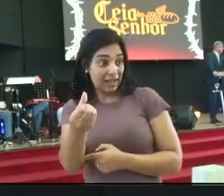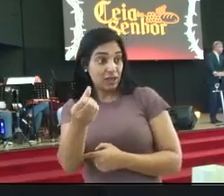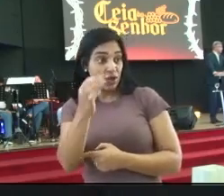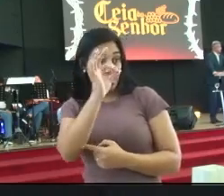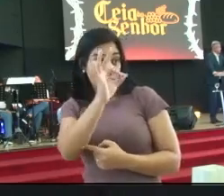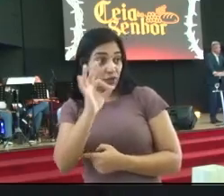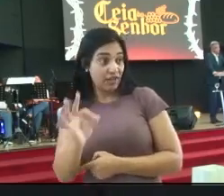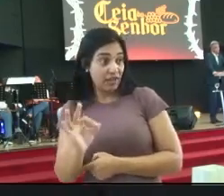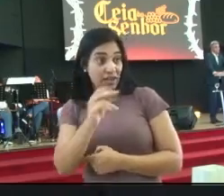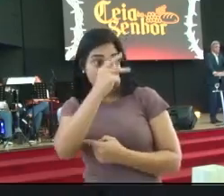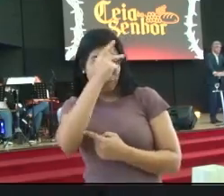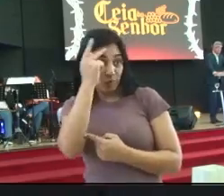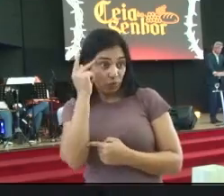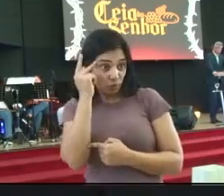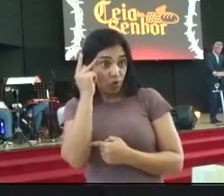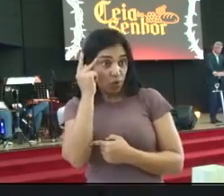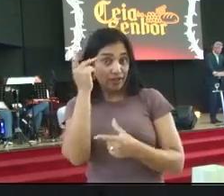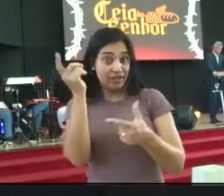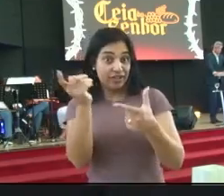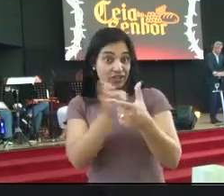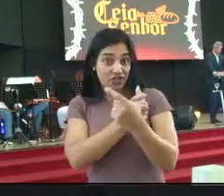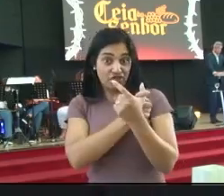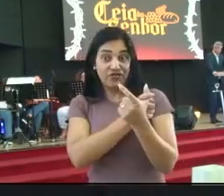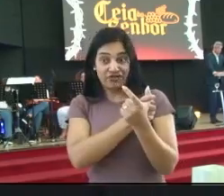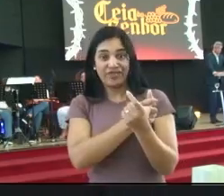77,6% de famílias endividadas.